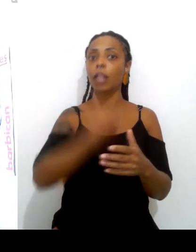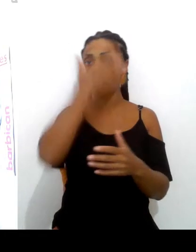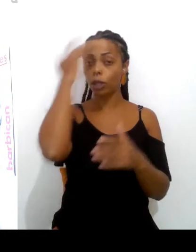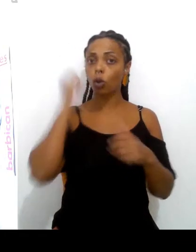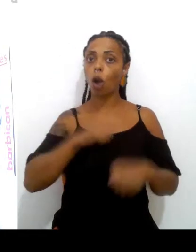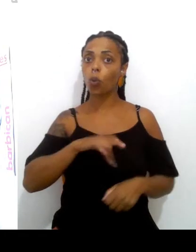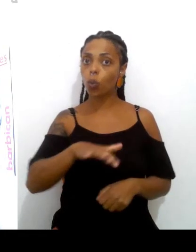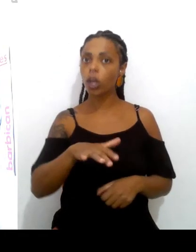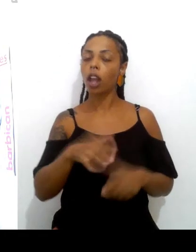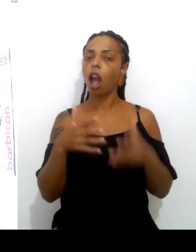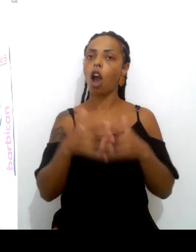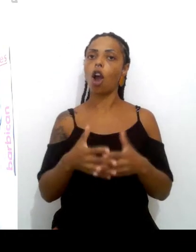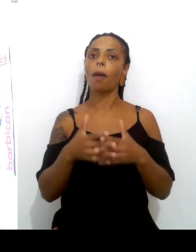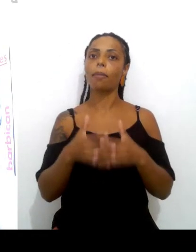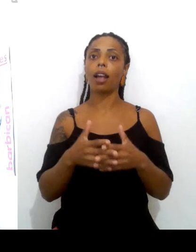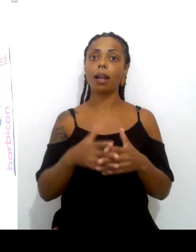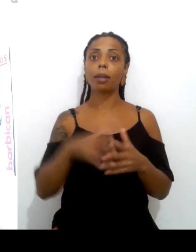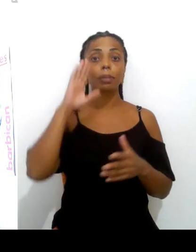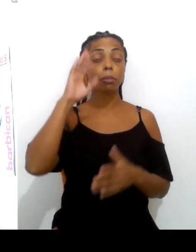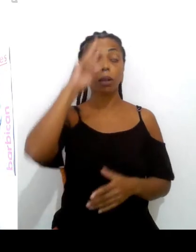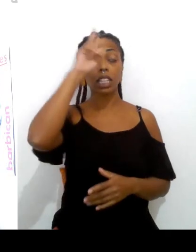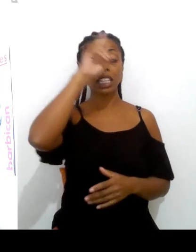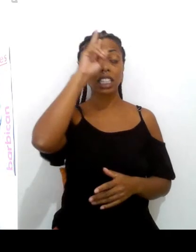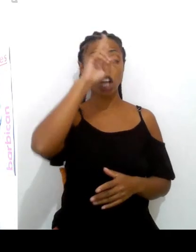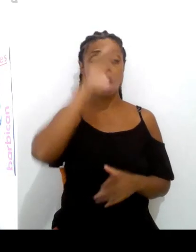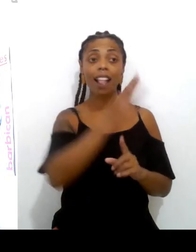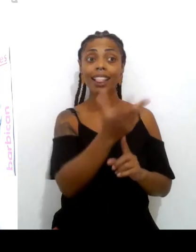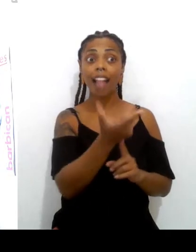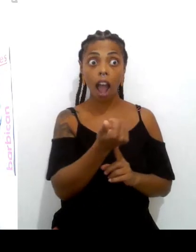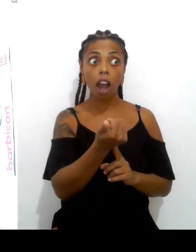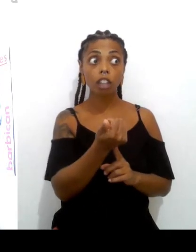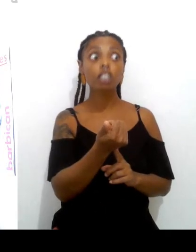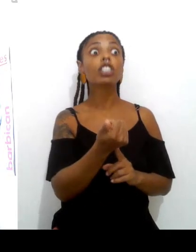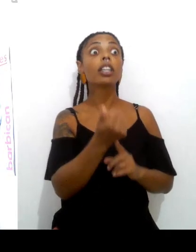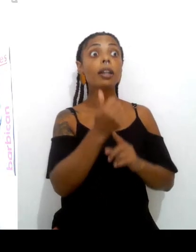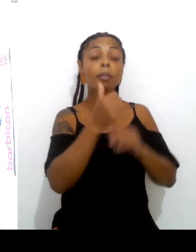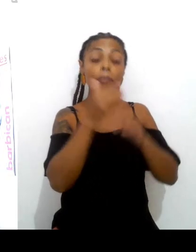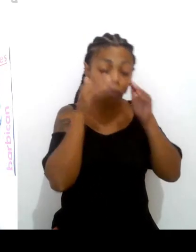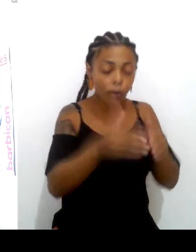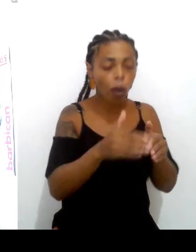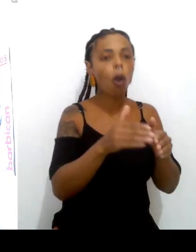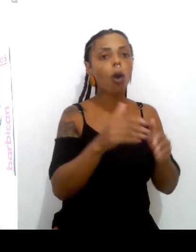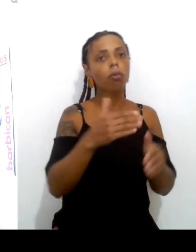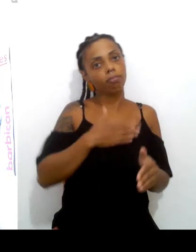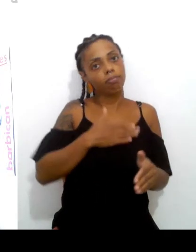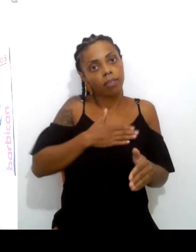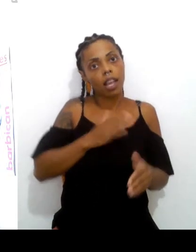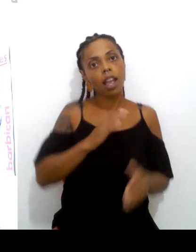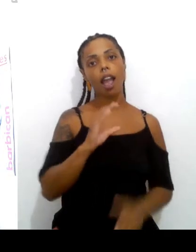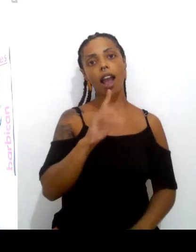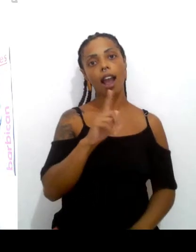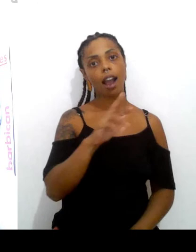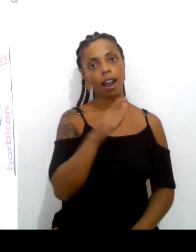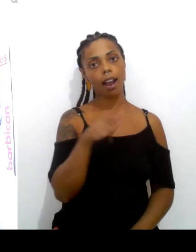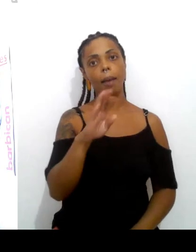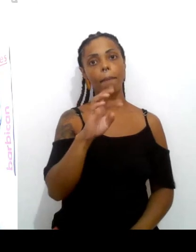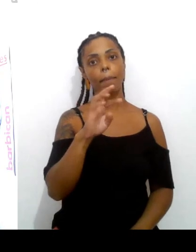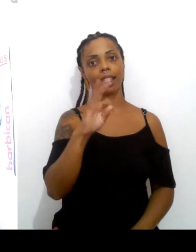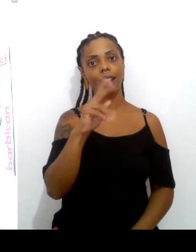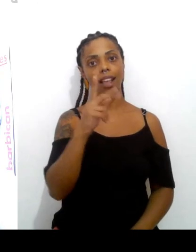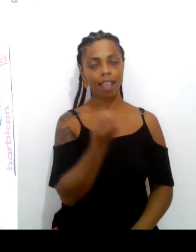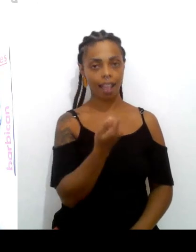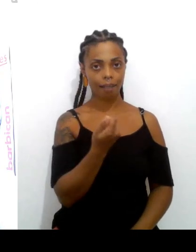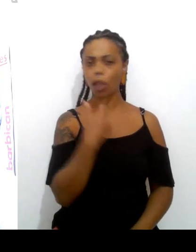no meu caso especificamente na grã-bretanha eu acho que é um problema moral para